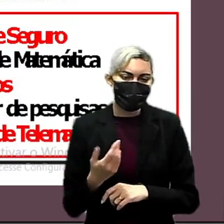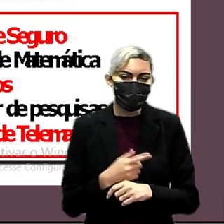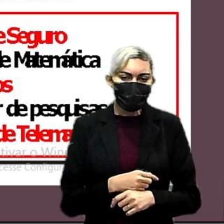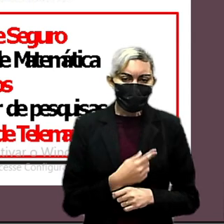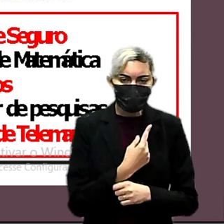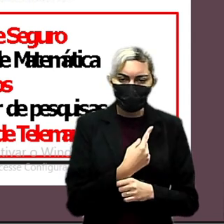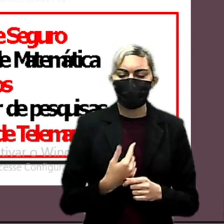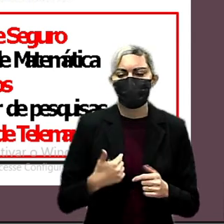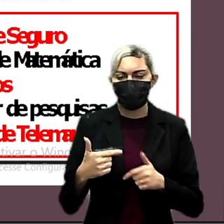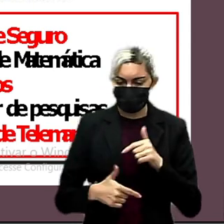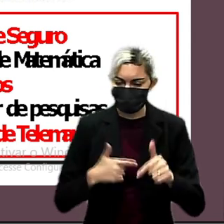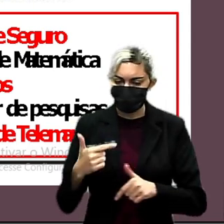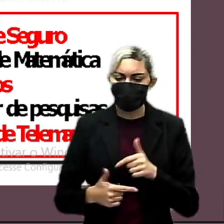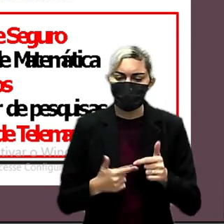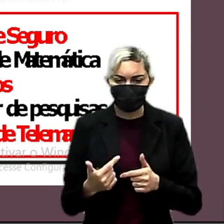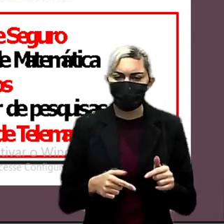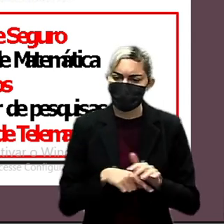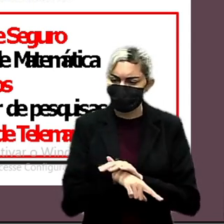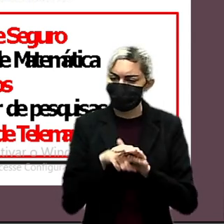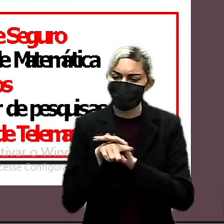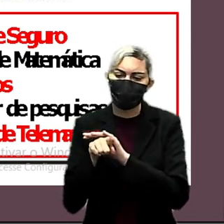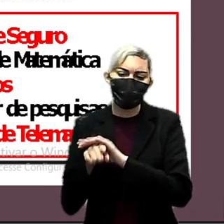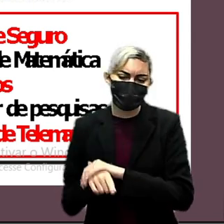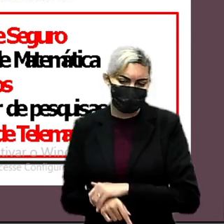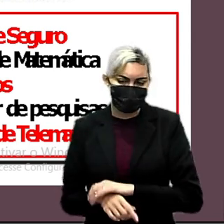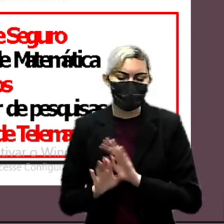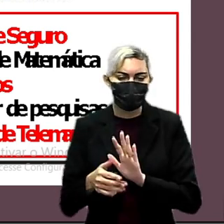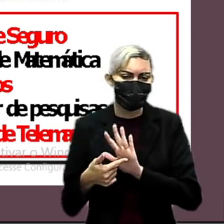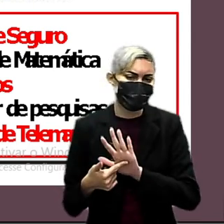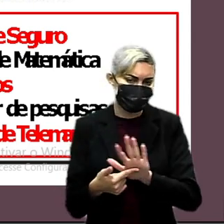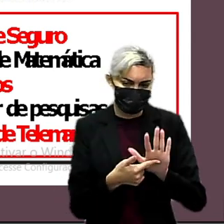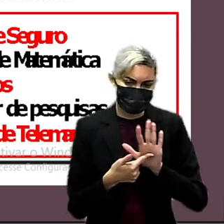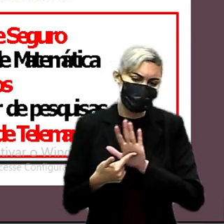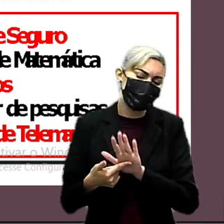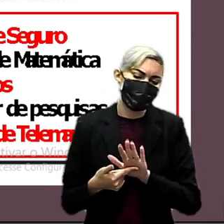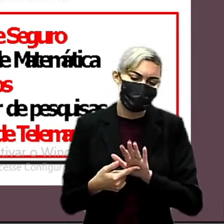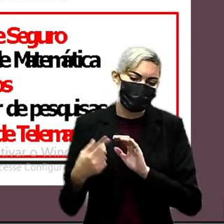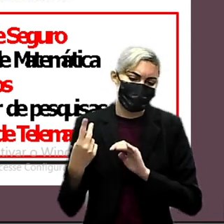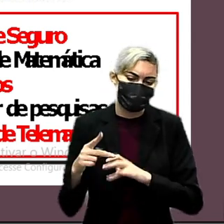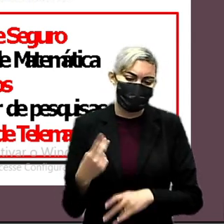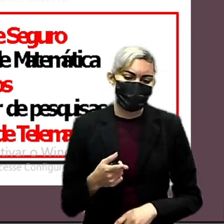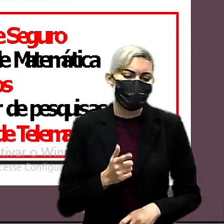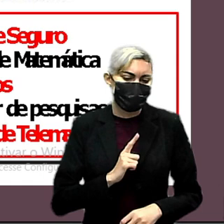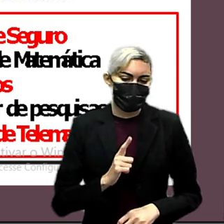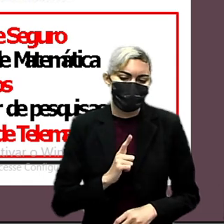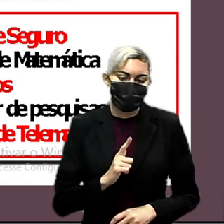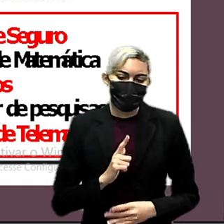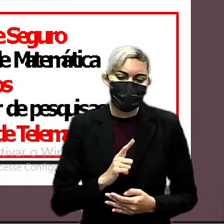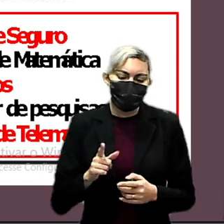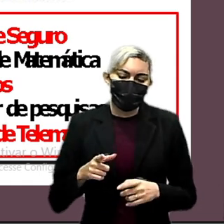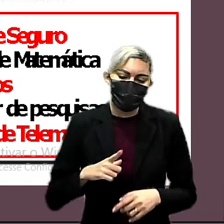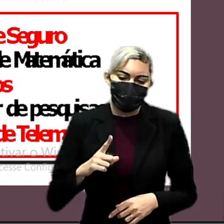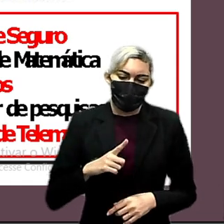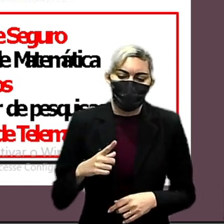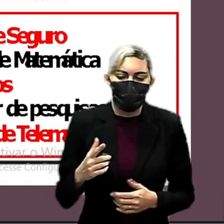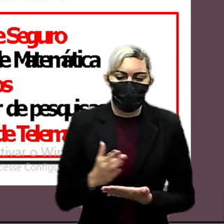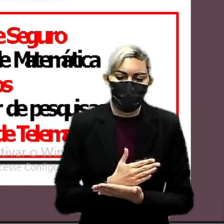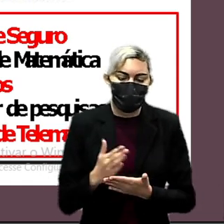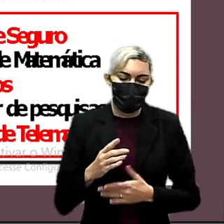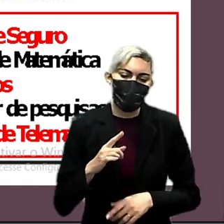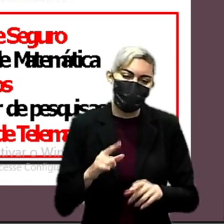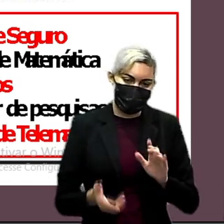dos trabalhadores que foram pesquisados, eles mostram aí aqueles que têm tido um